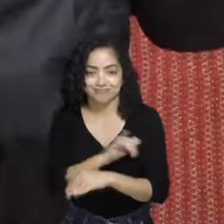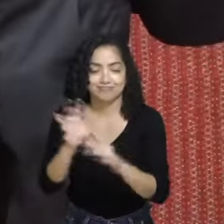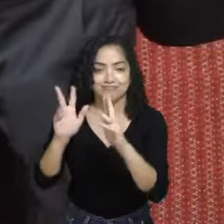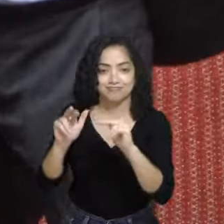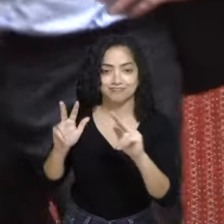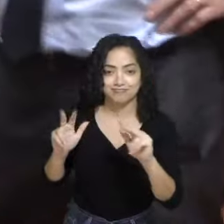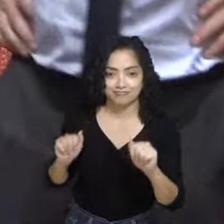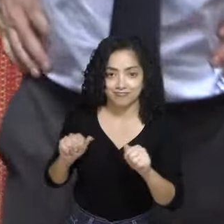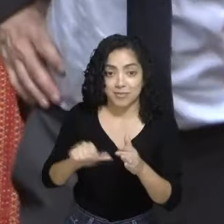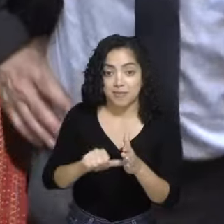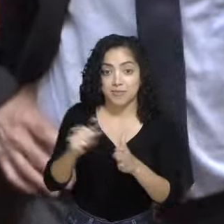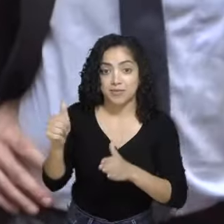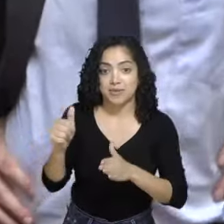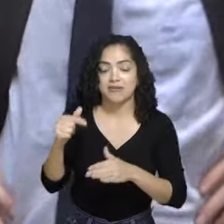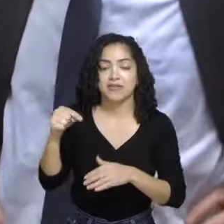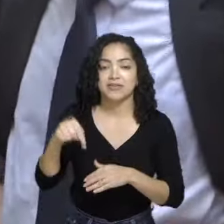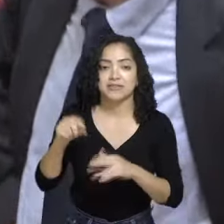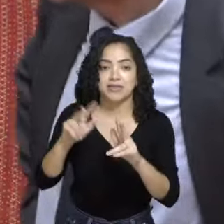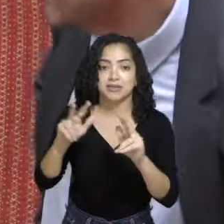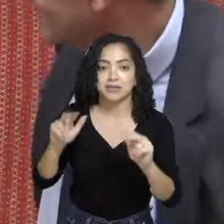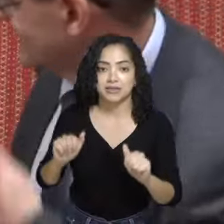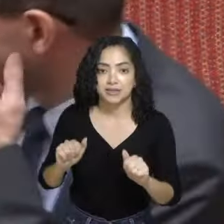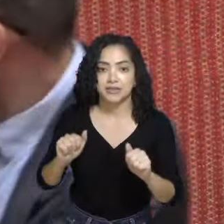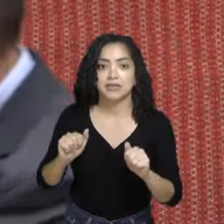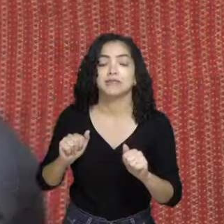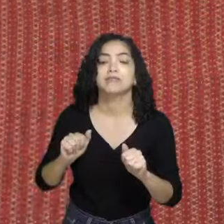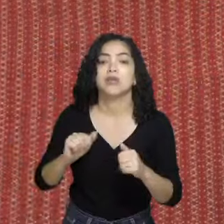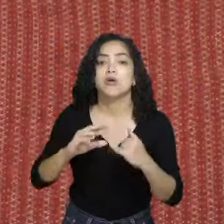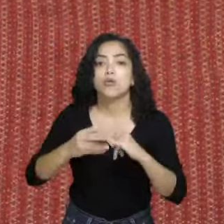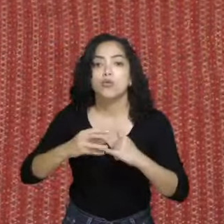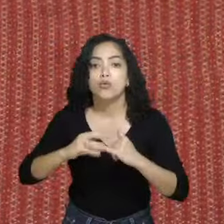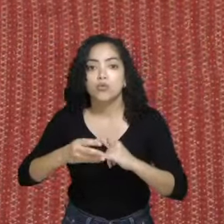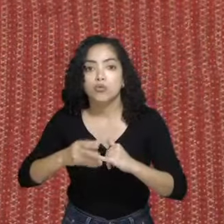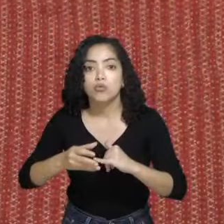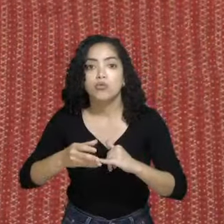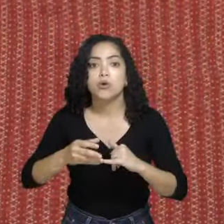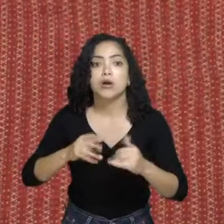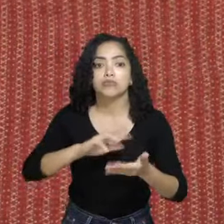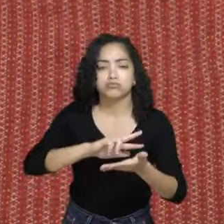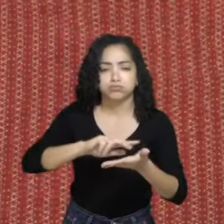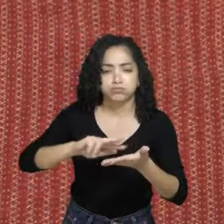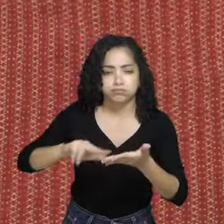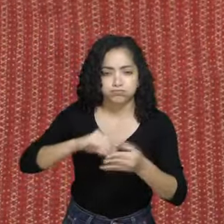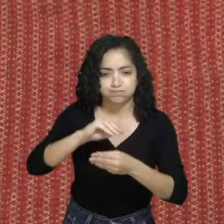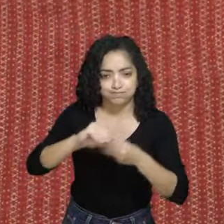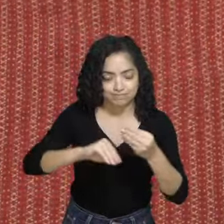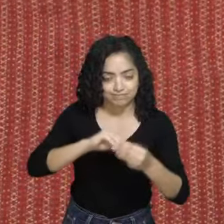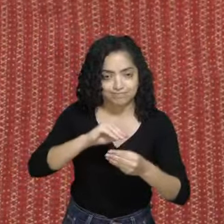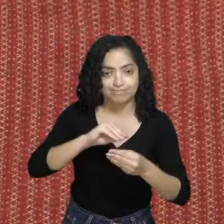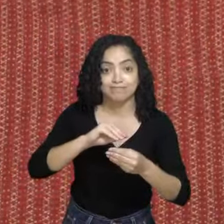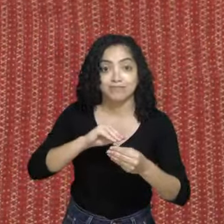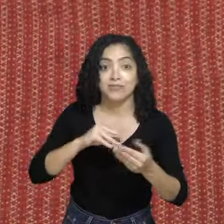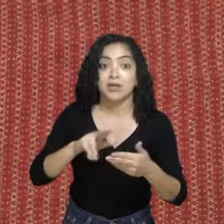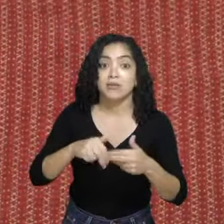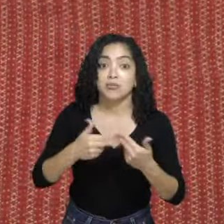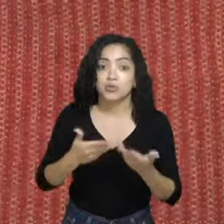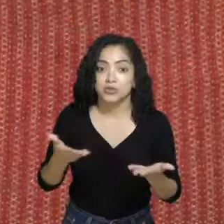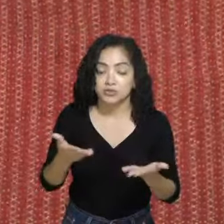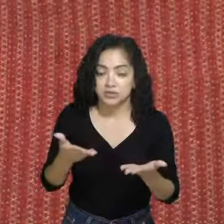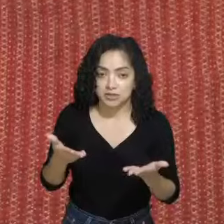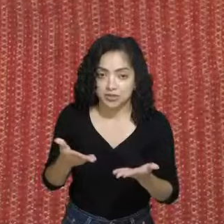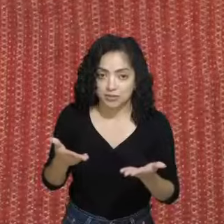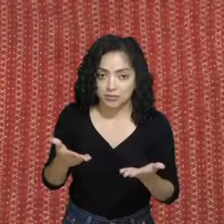vez em Florianópolis a Feijoada da Mangueira, Feijoada da Portela e o Baile do Salgueiro. Por isso, daqui a pouco, senhor